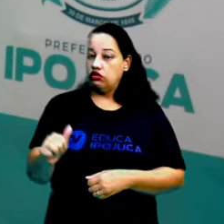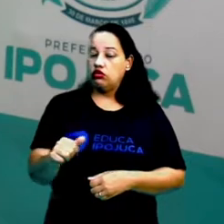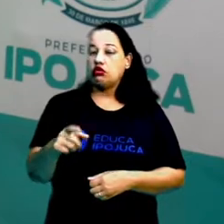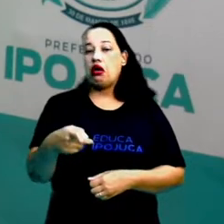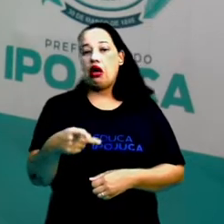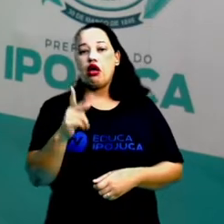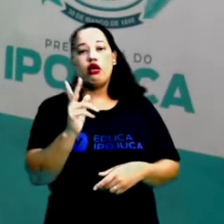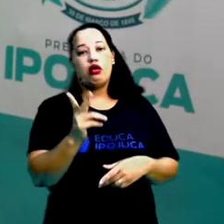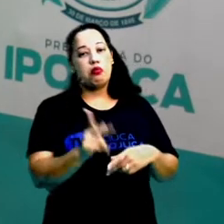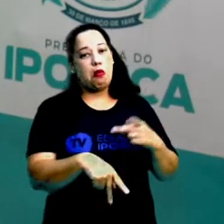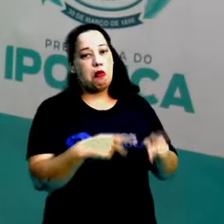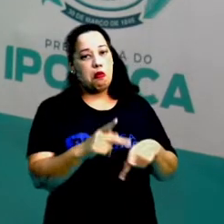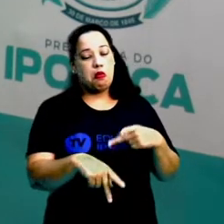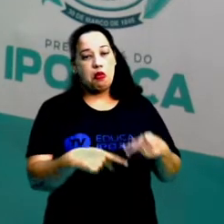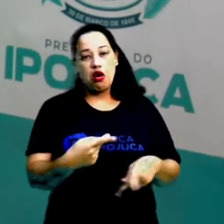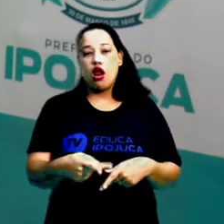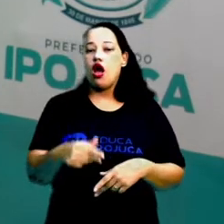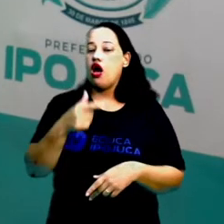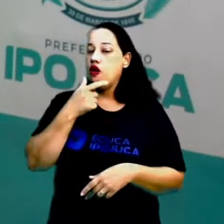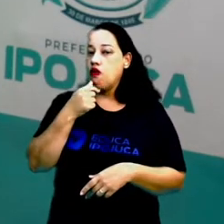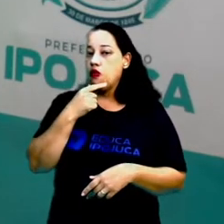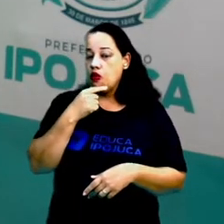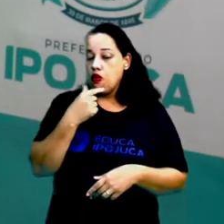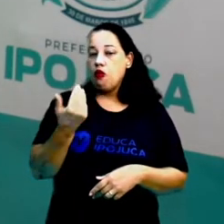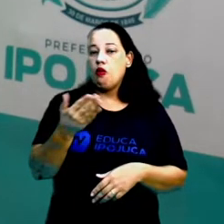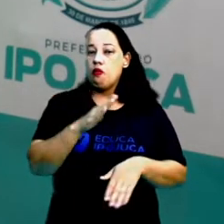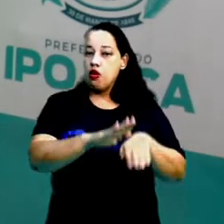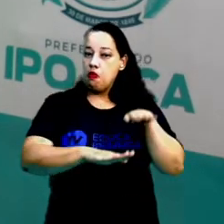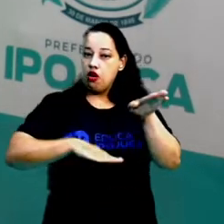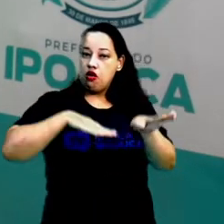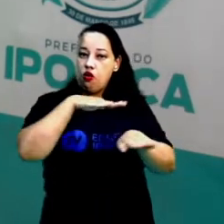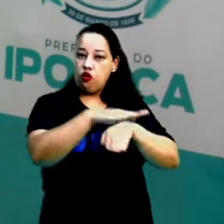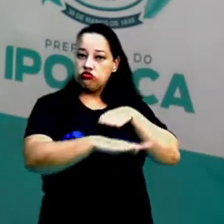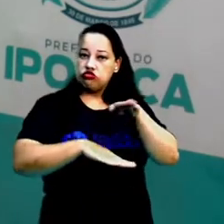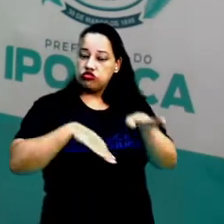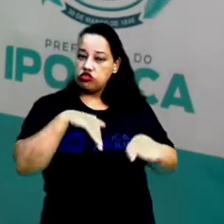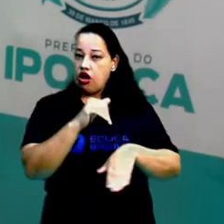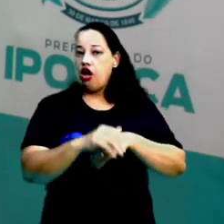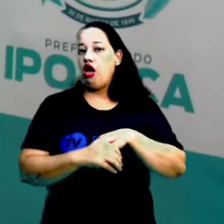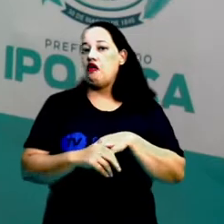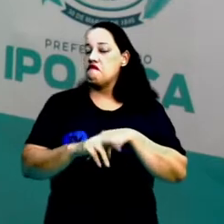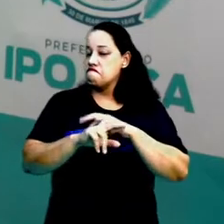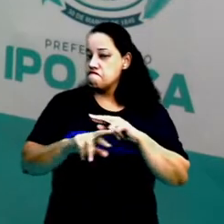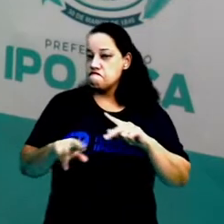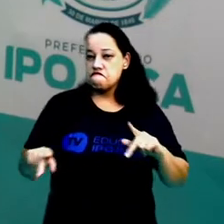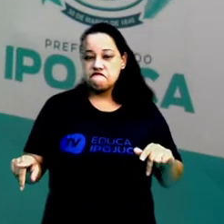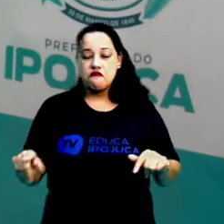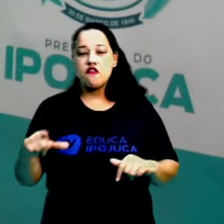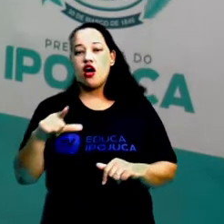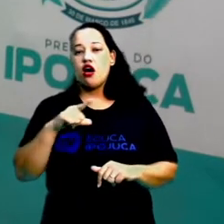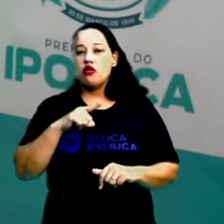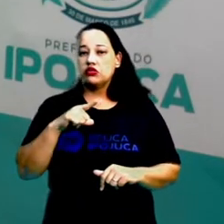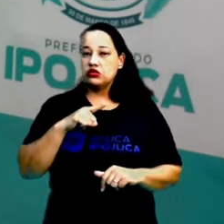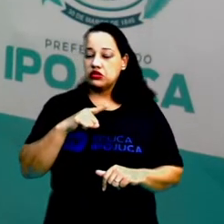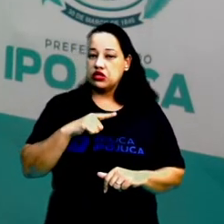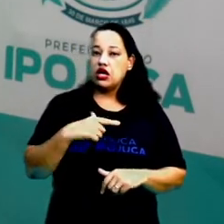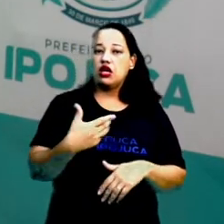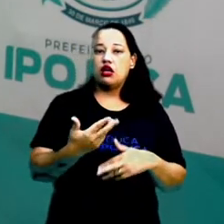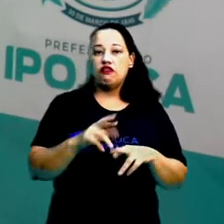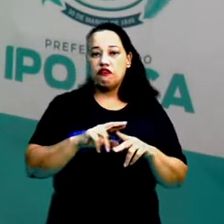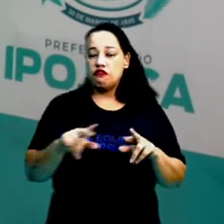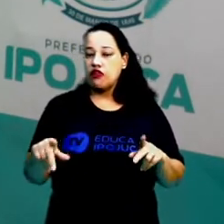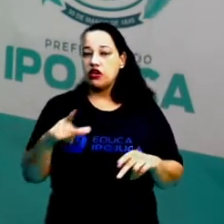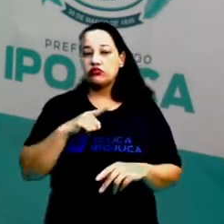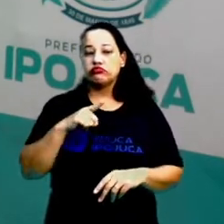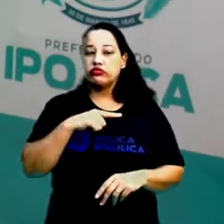cantora pop, Michael Jackson era um cantor pop, Backstreet Boys, voltando um pouco atrás, New Kids on the Block,